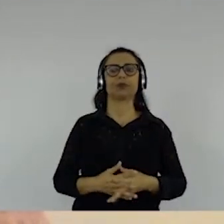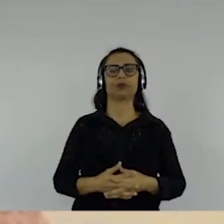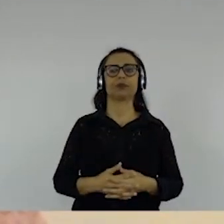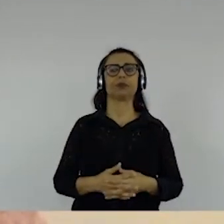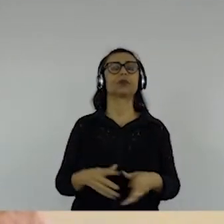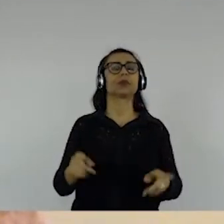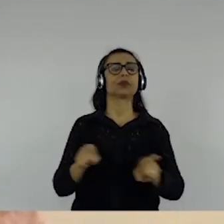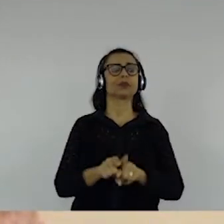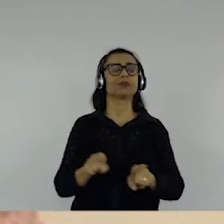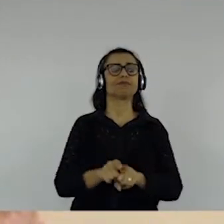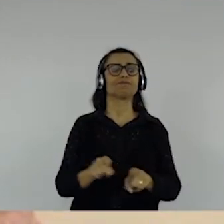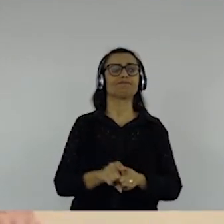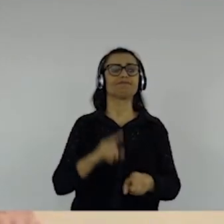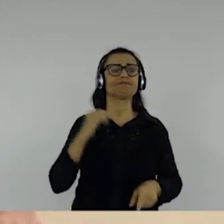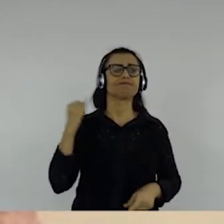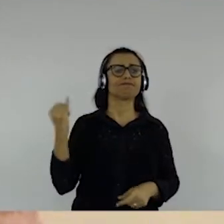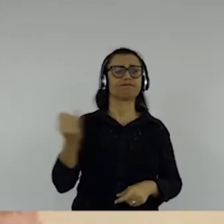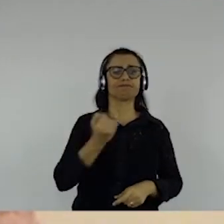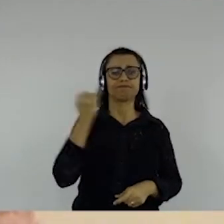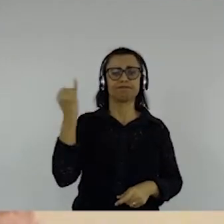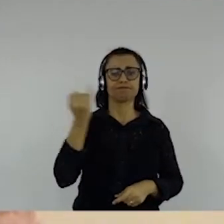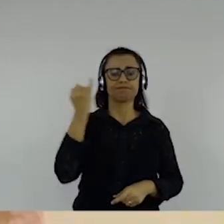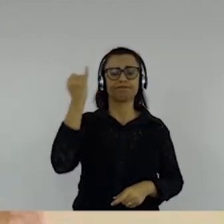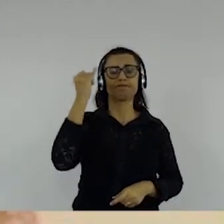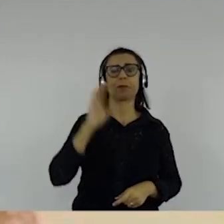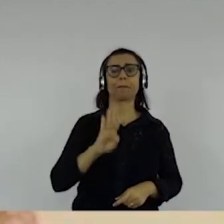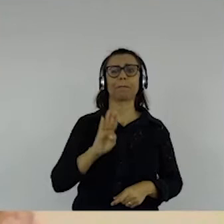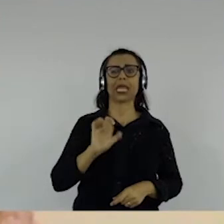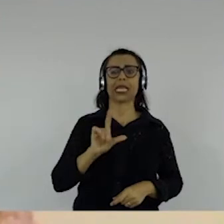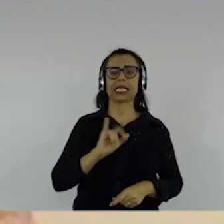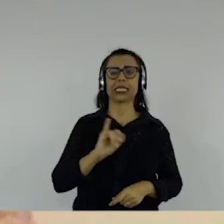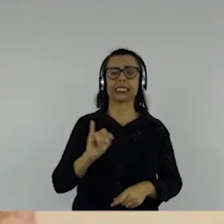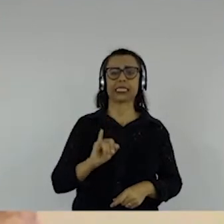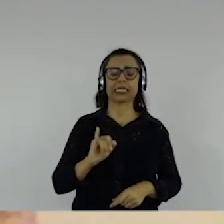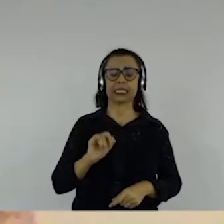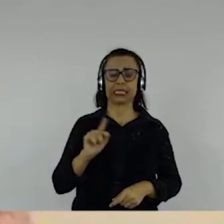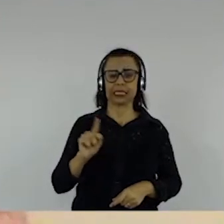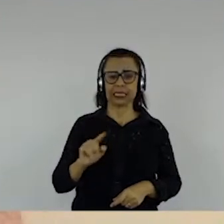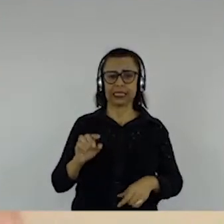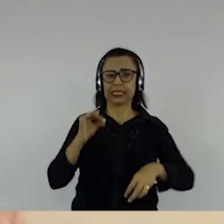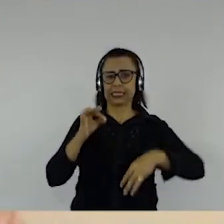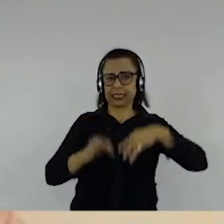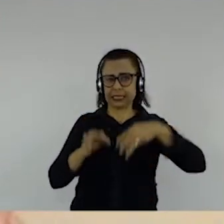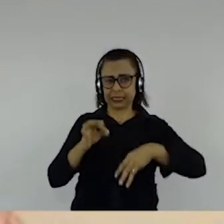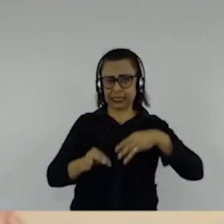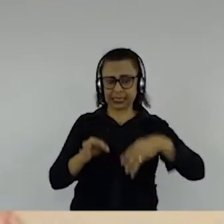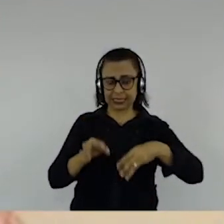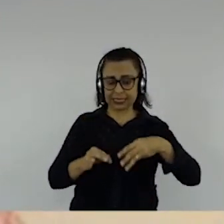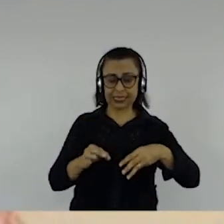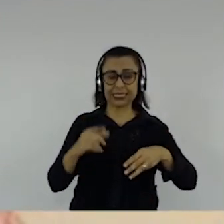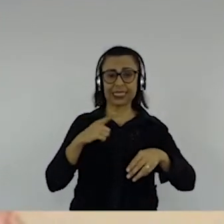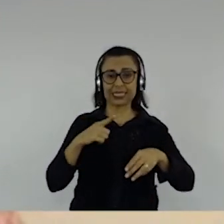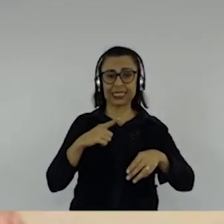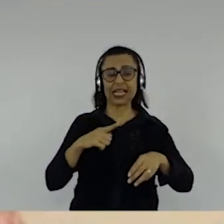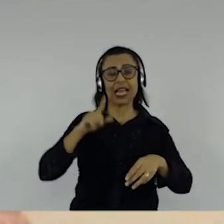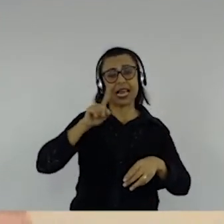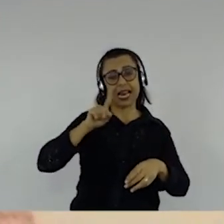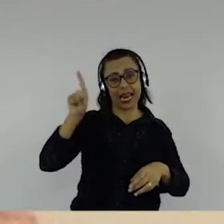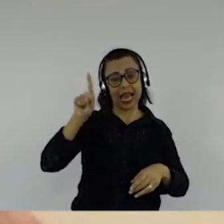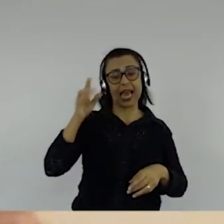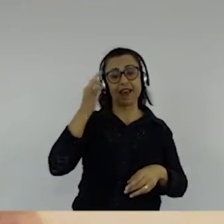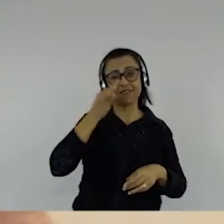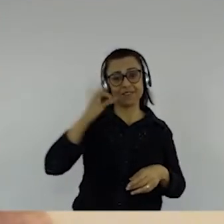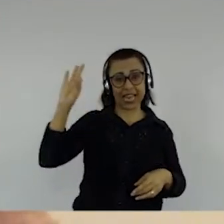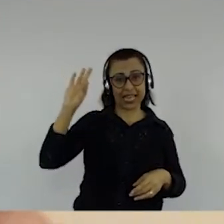é um ponto muito importante que o ministro Belize muito bem lembrou na fala dele. Na disciplina francesa,